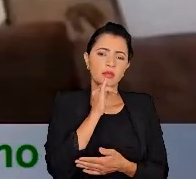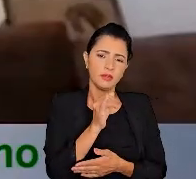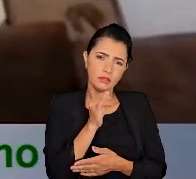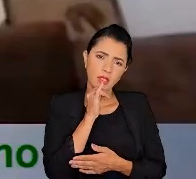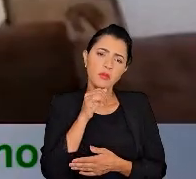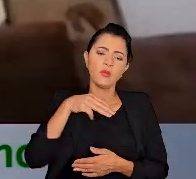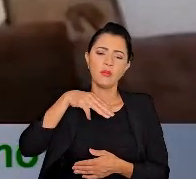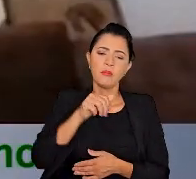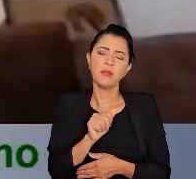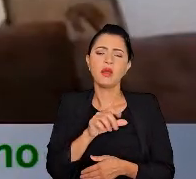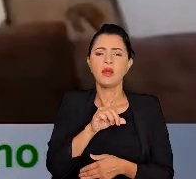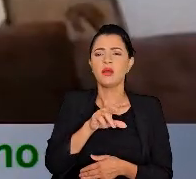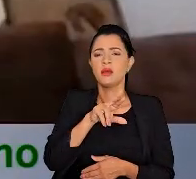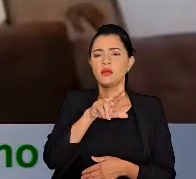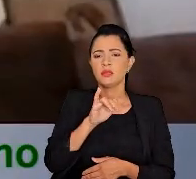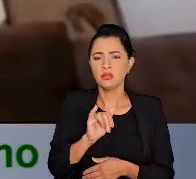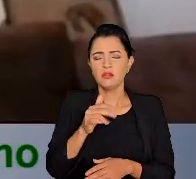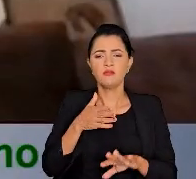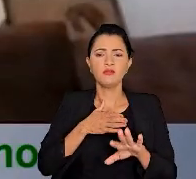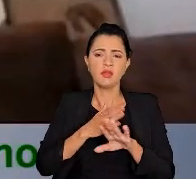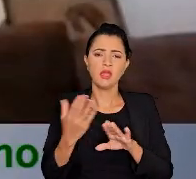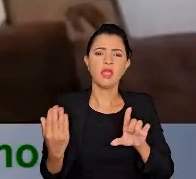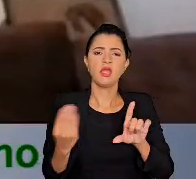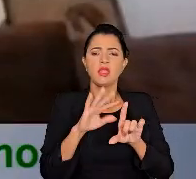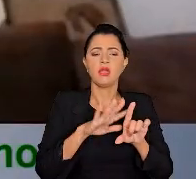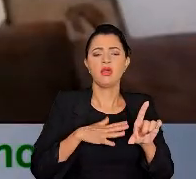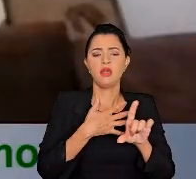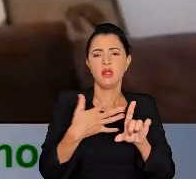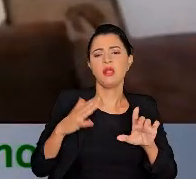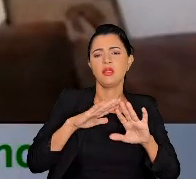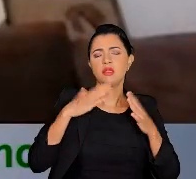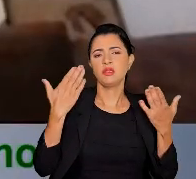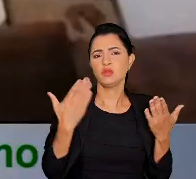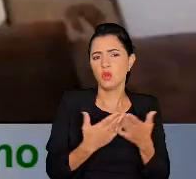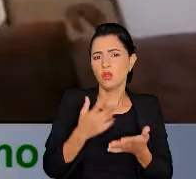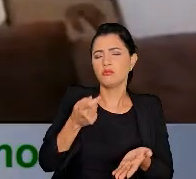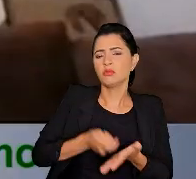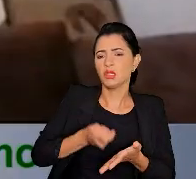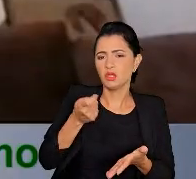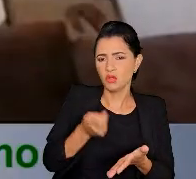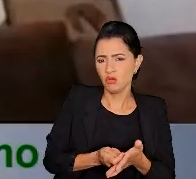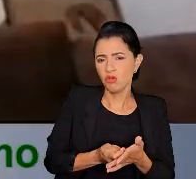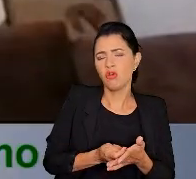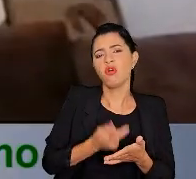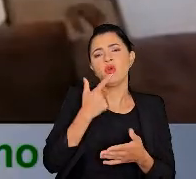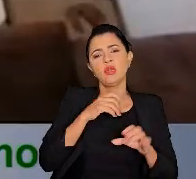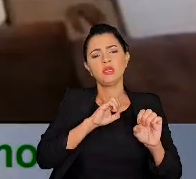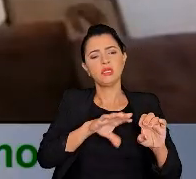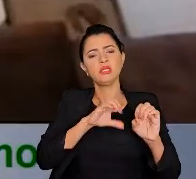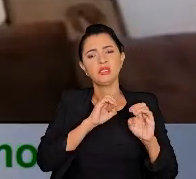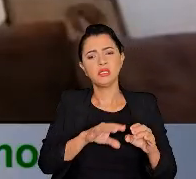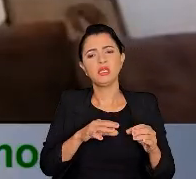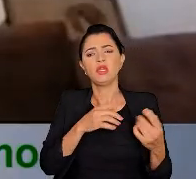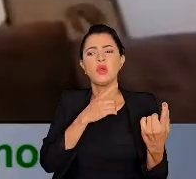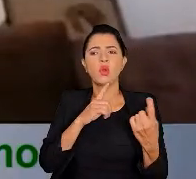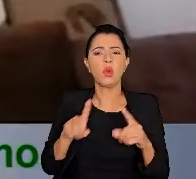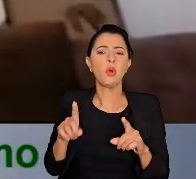Madrid, vai entrar na grade curricular das escolas de forma obrigatória ensinos contra a